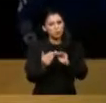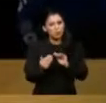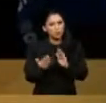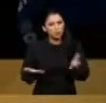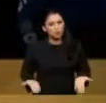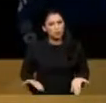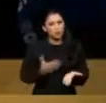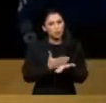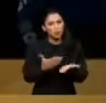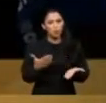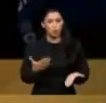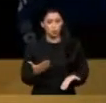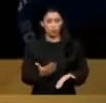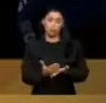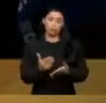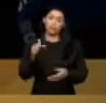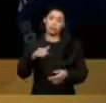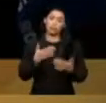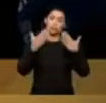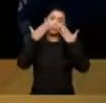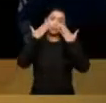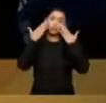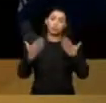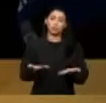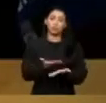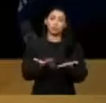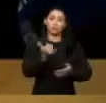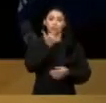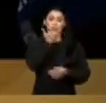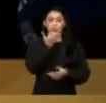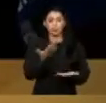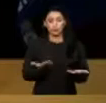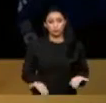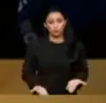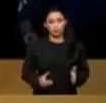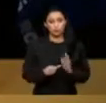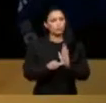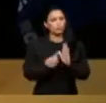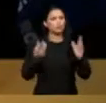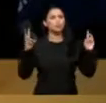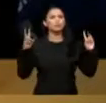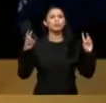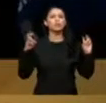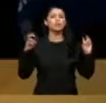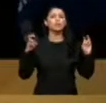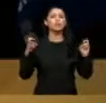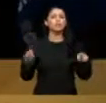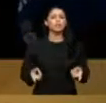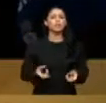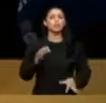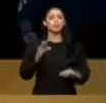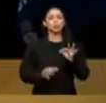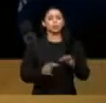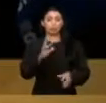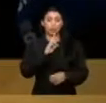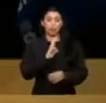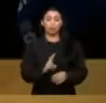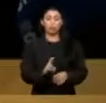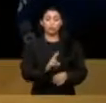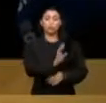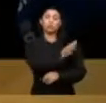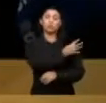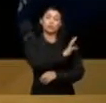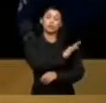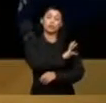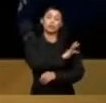aqui apresentado a Vossas Excelências com a devida vênia. Quanto à primeira questão jurídica a ser respondida tecnicamente,